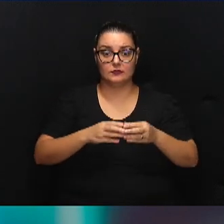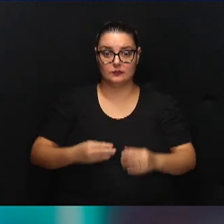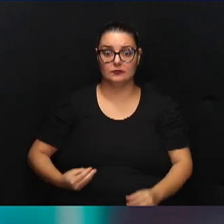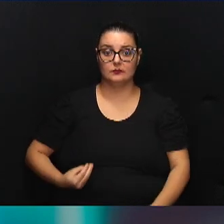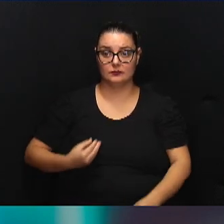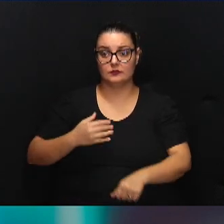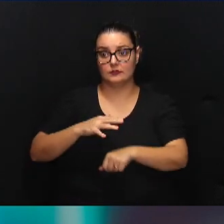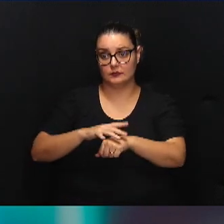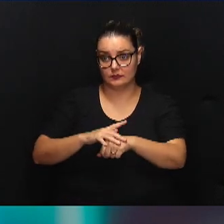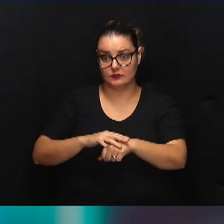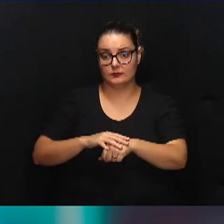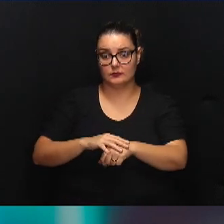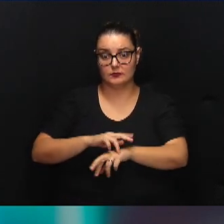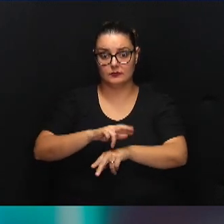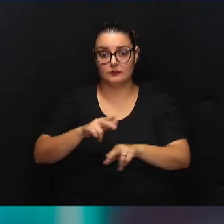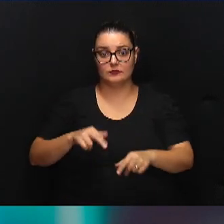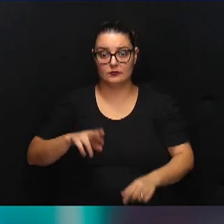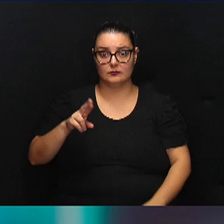por diversas razões.